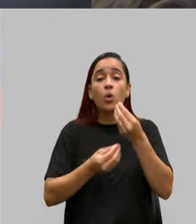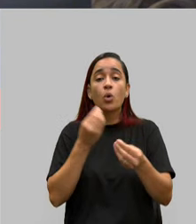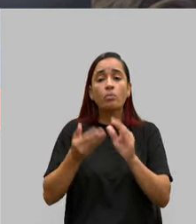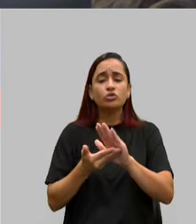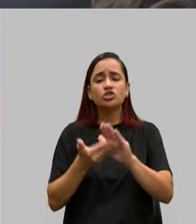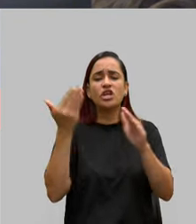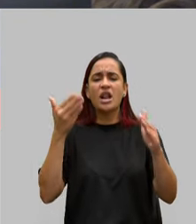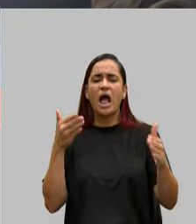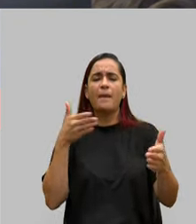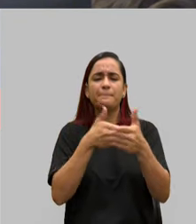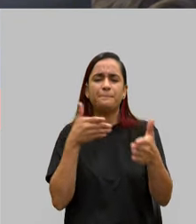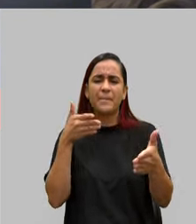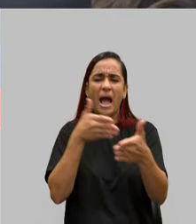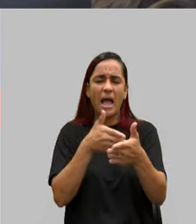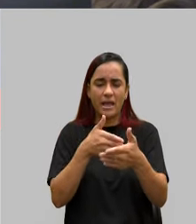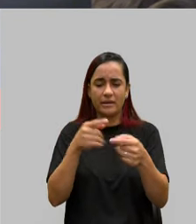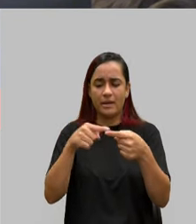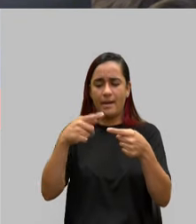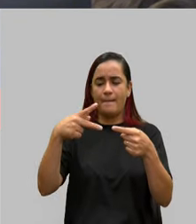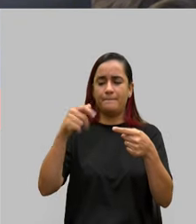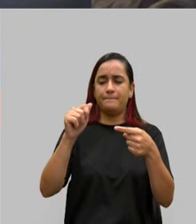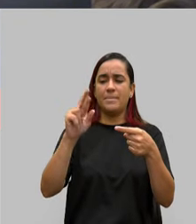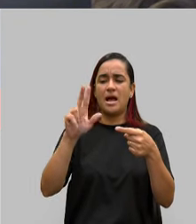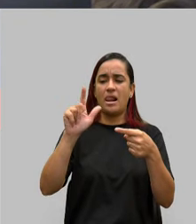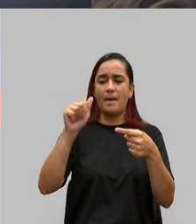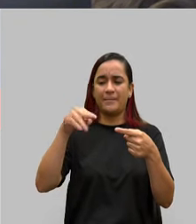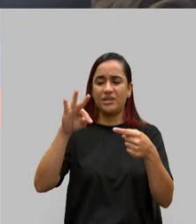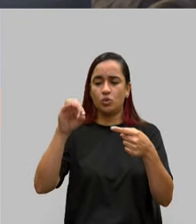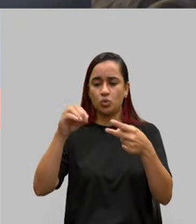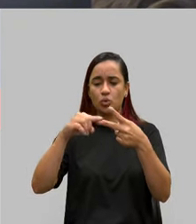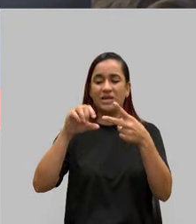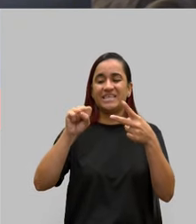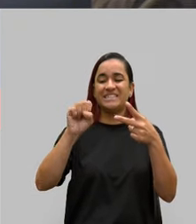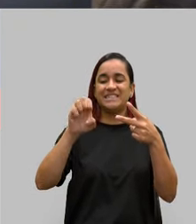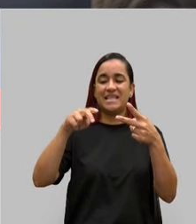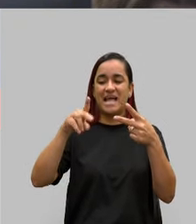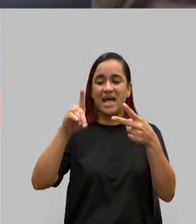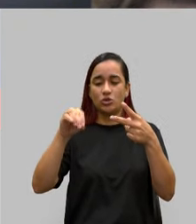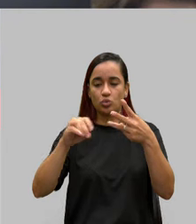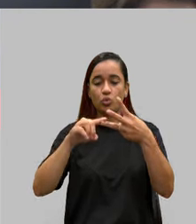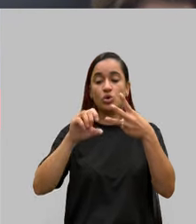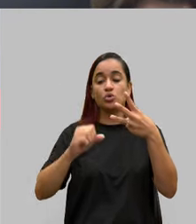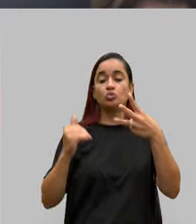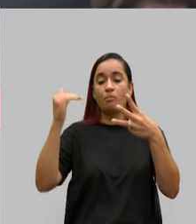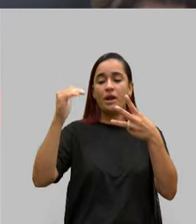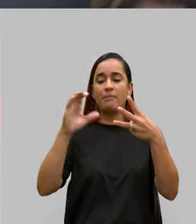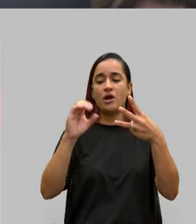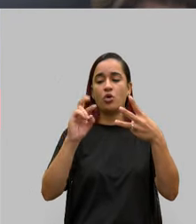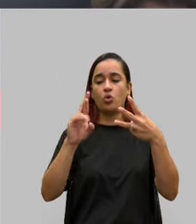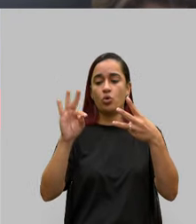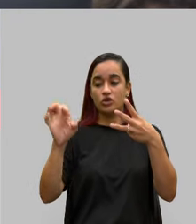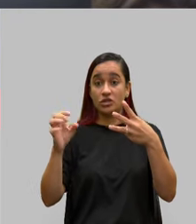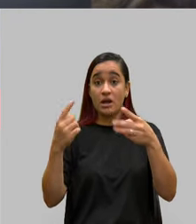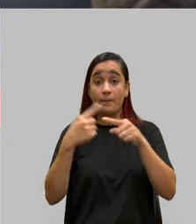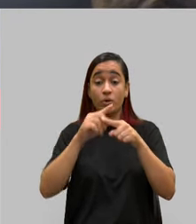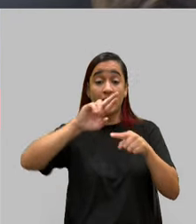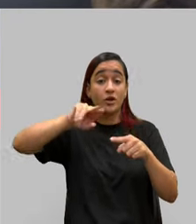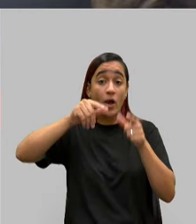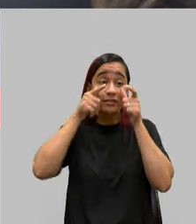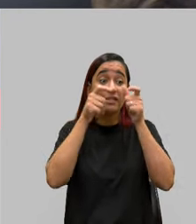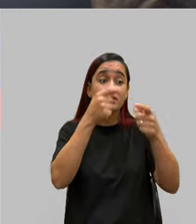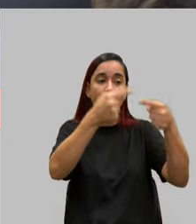Parlamento Senado Suprema corte que virou um jogo de interesse político e não de interesse médico